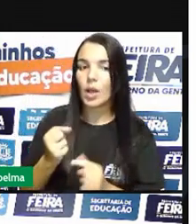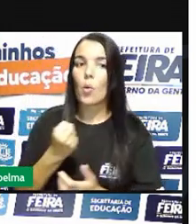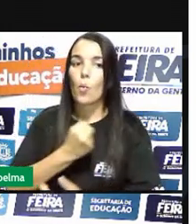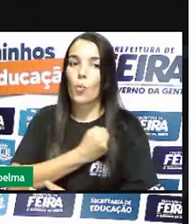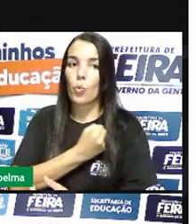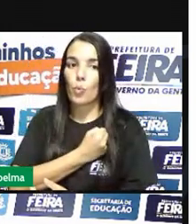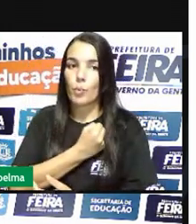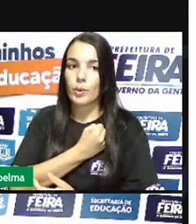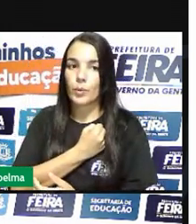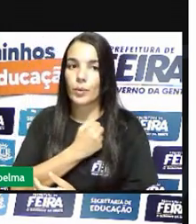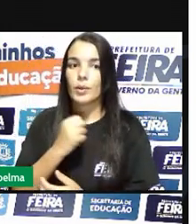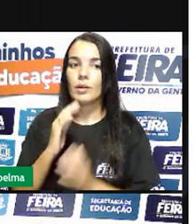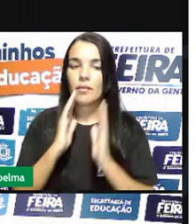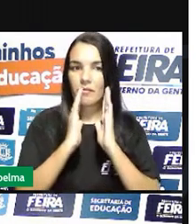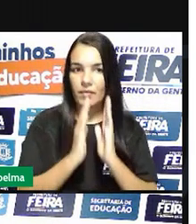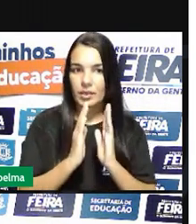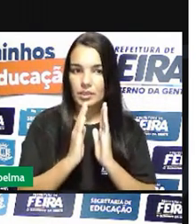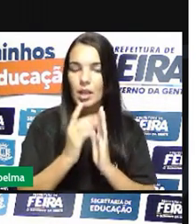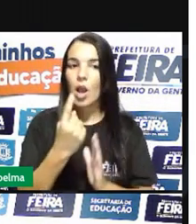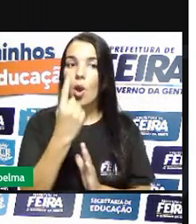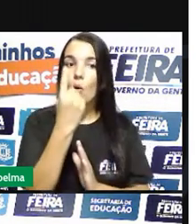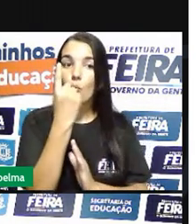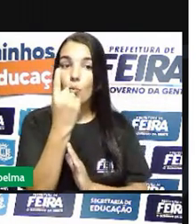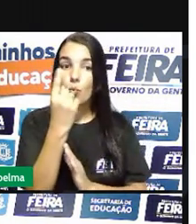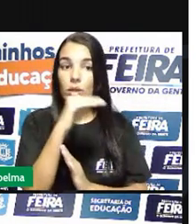fracionário 11